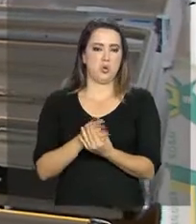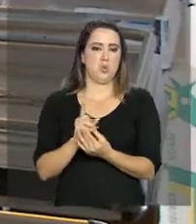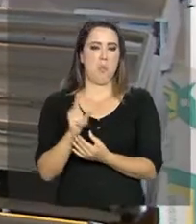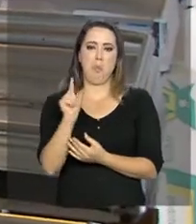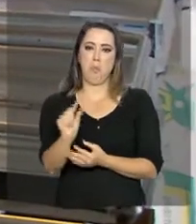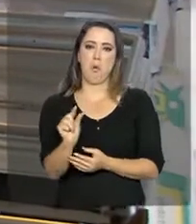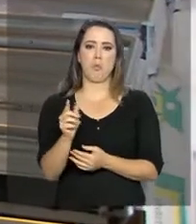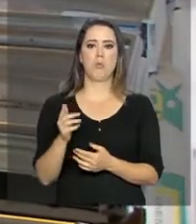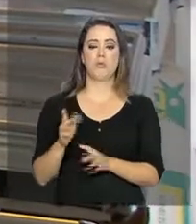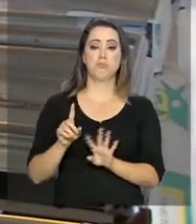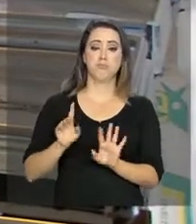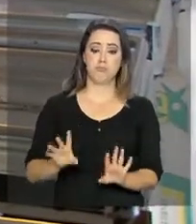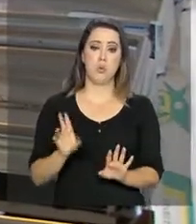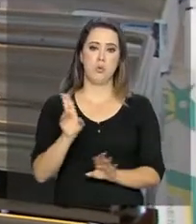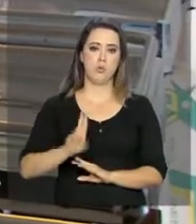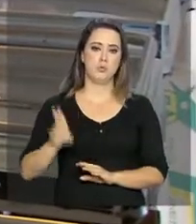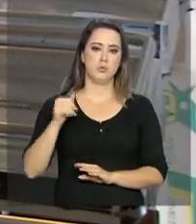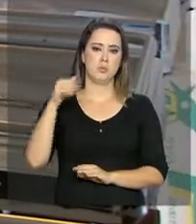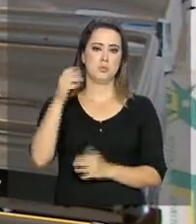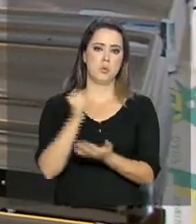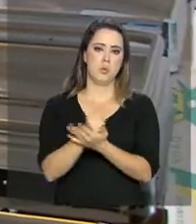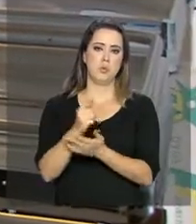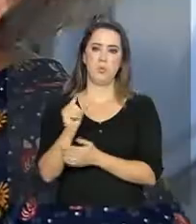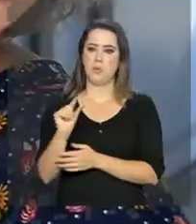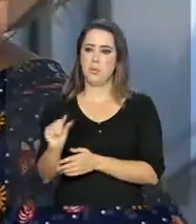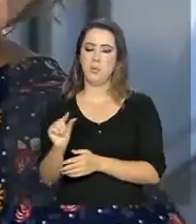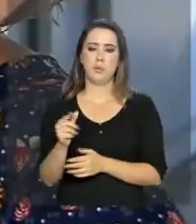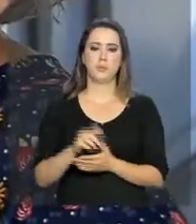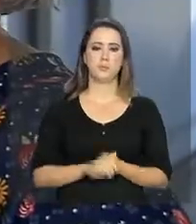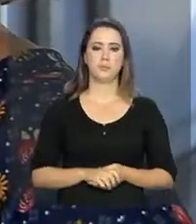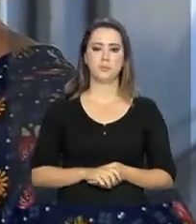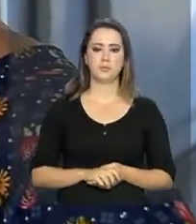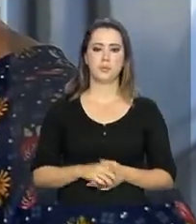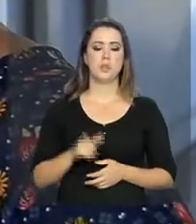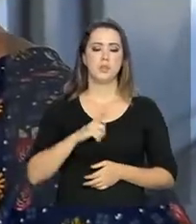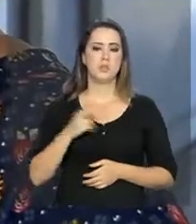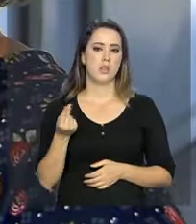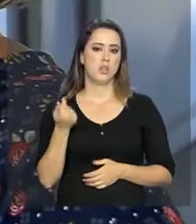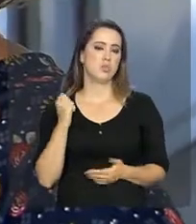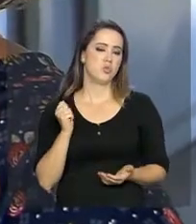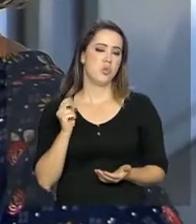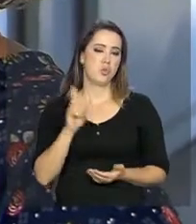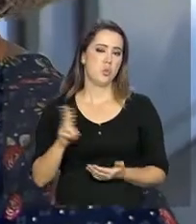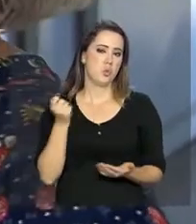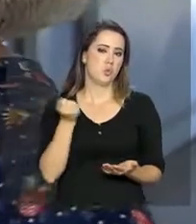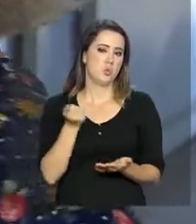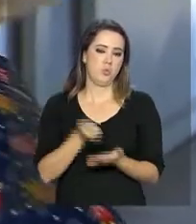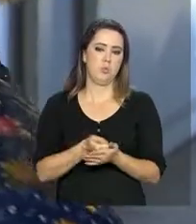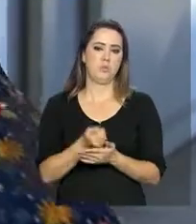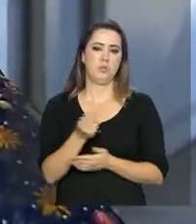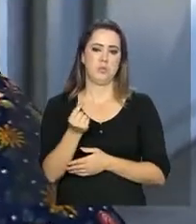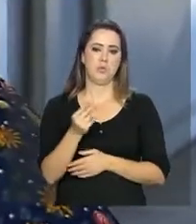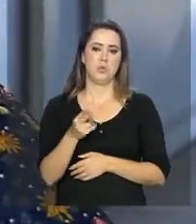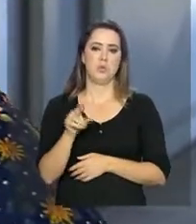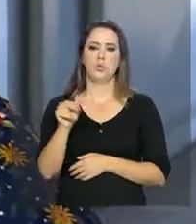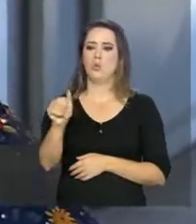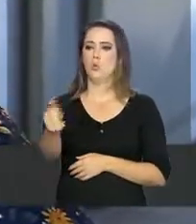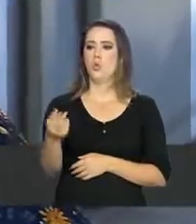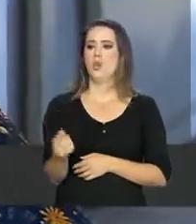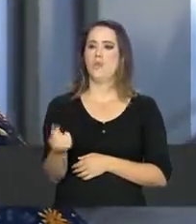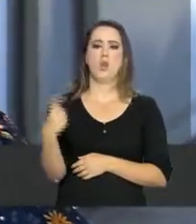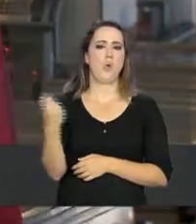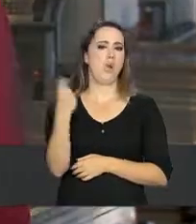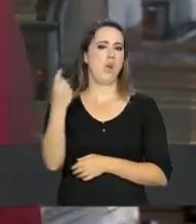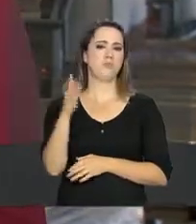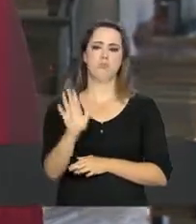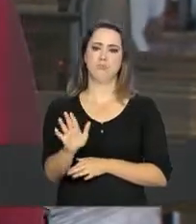dias mais pra comprar coisa pequena padaria tiver com dinheiro pago no dinheiro mas nunca muita quanto quantidade